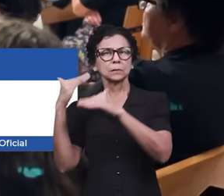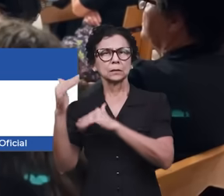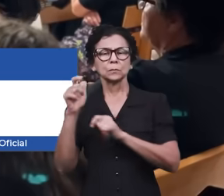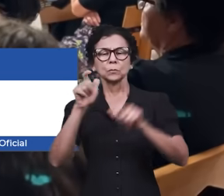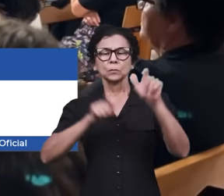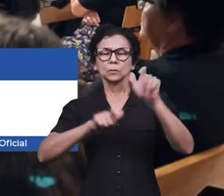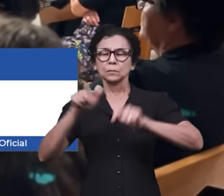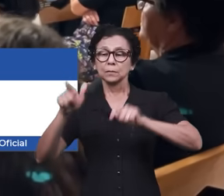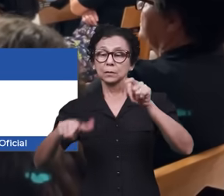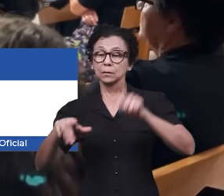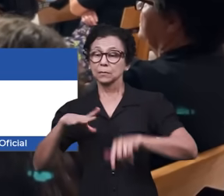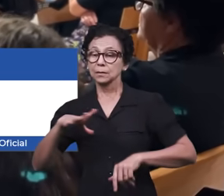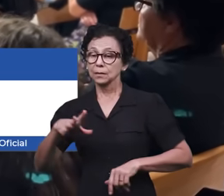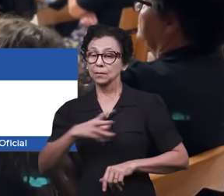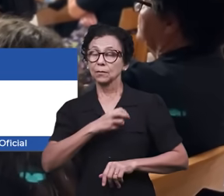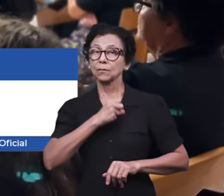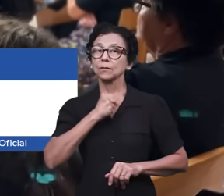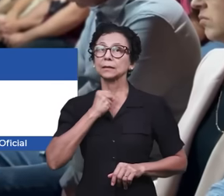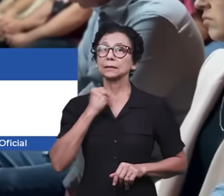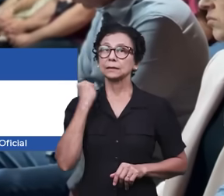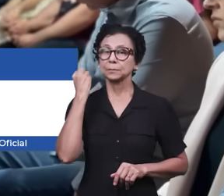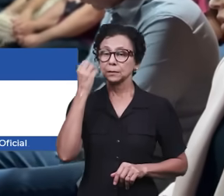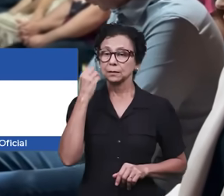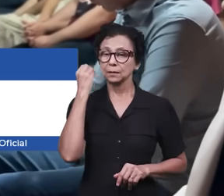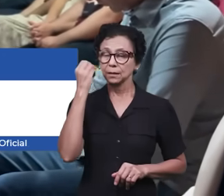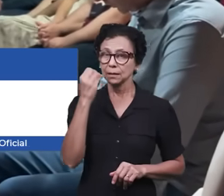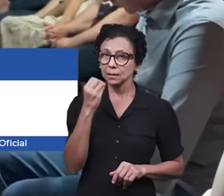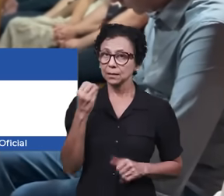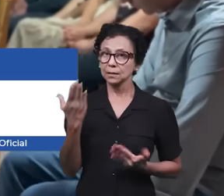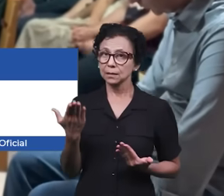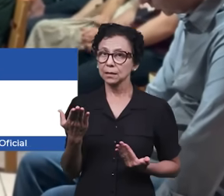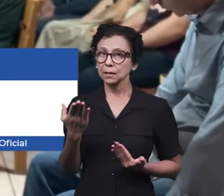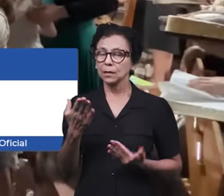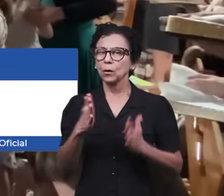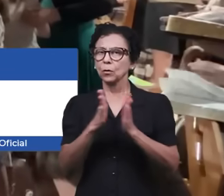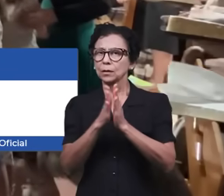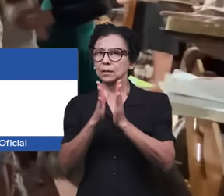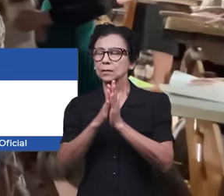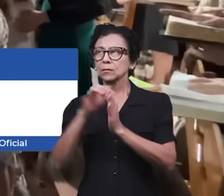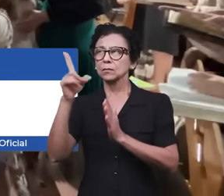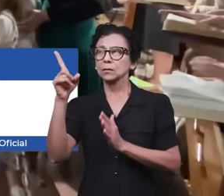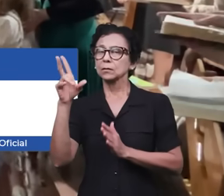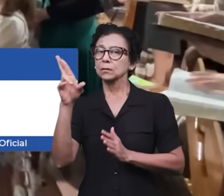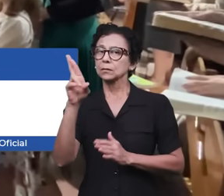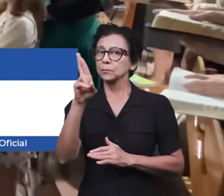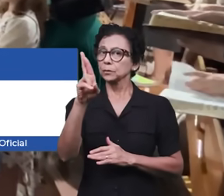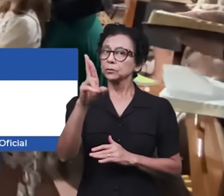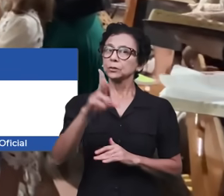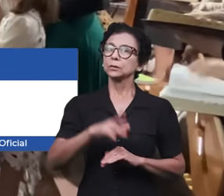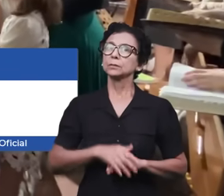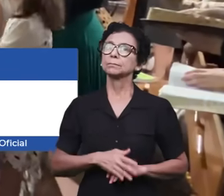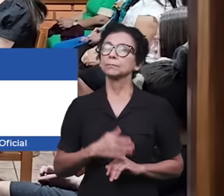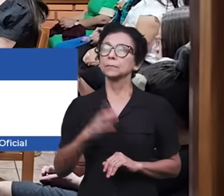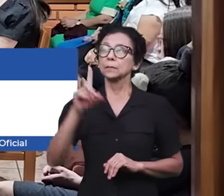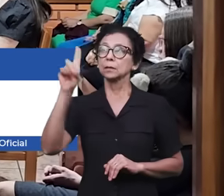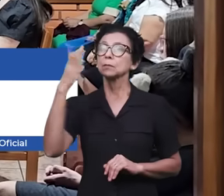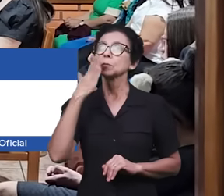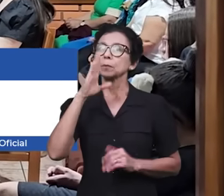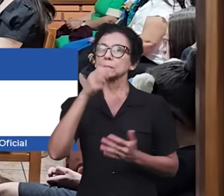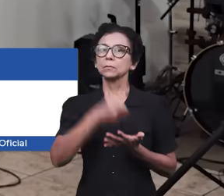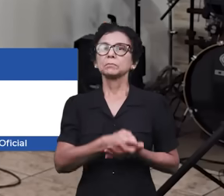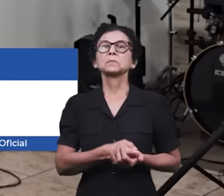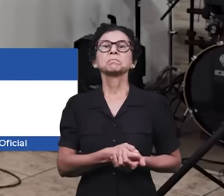respostas de oração que o Senhor tem nos concedido. Então, hoje é um dia que nós vimos a promessa de Deus se cumprir em nosso